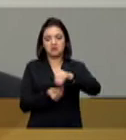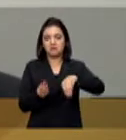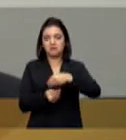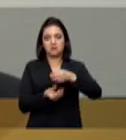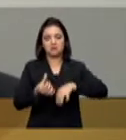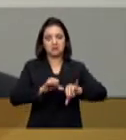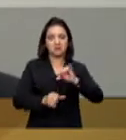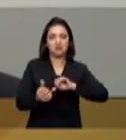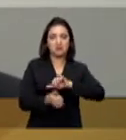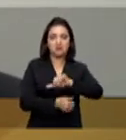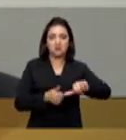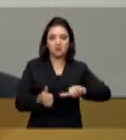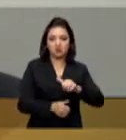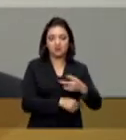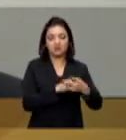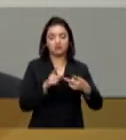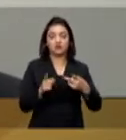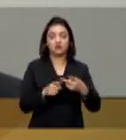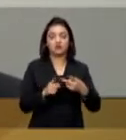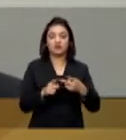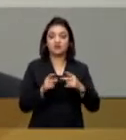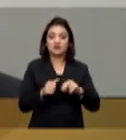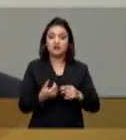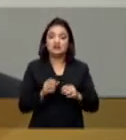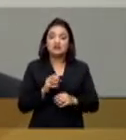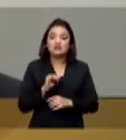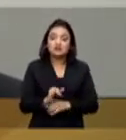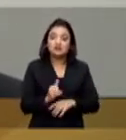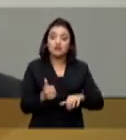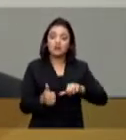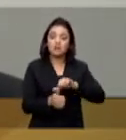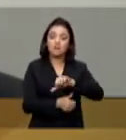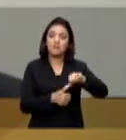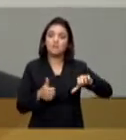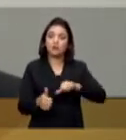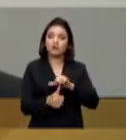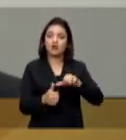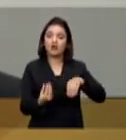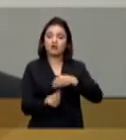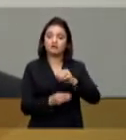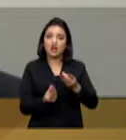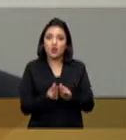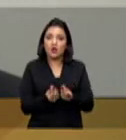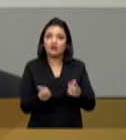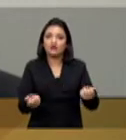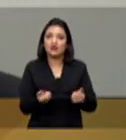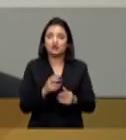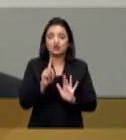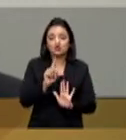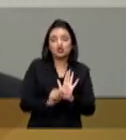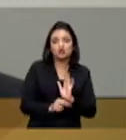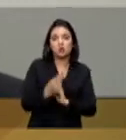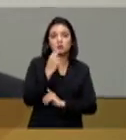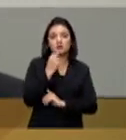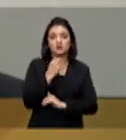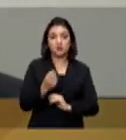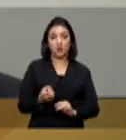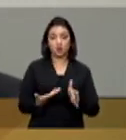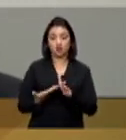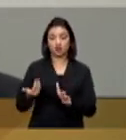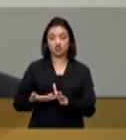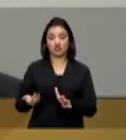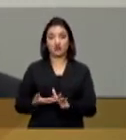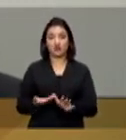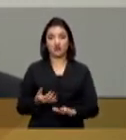a qualidade ou reduzindo-lhe o valor nutritivo ou terapêutico. 2. Suprimindo total ou parcialmente qualquer elemento de